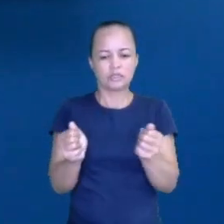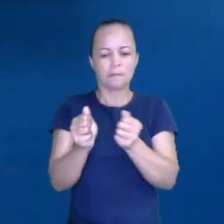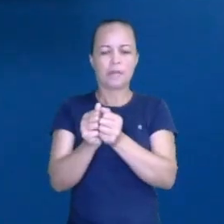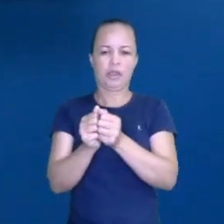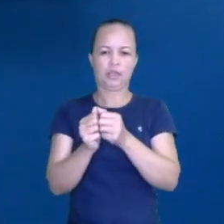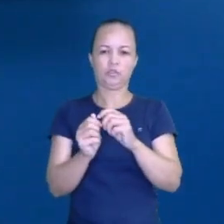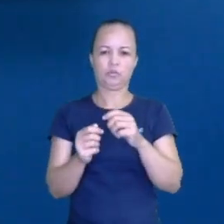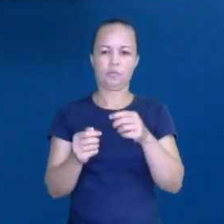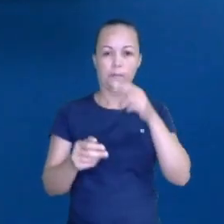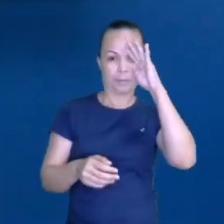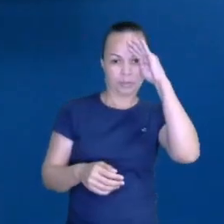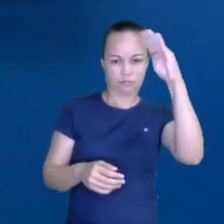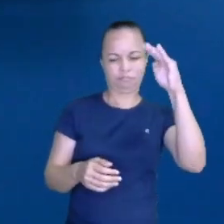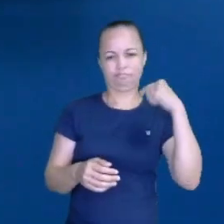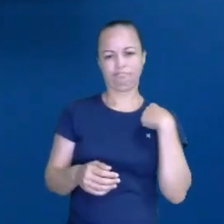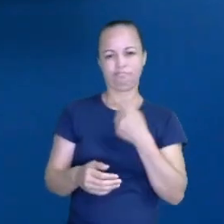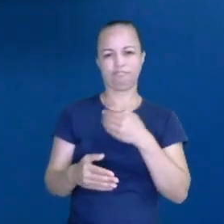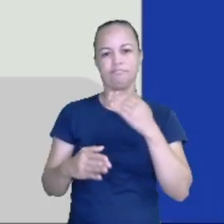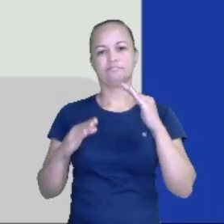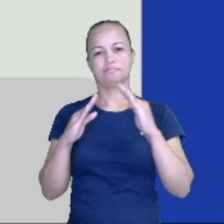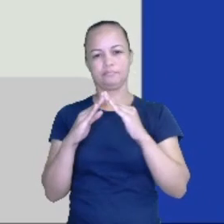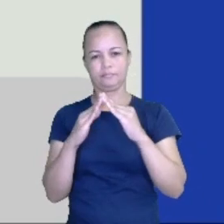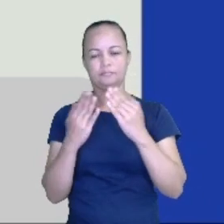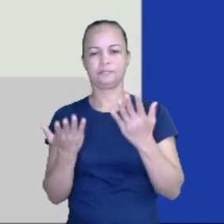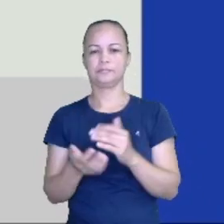Outro exemplo aqui, prédios,